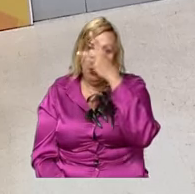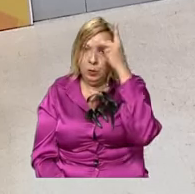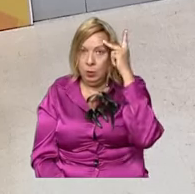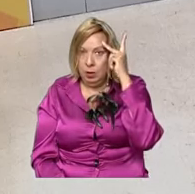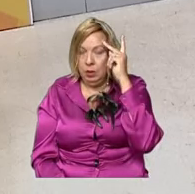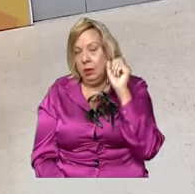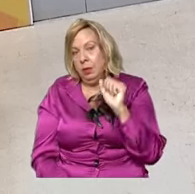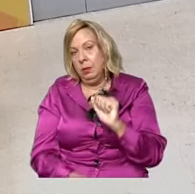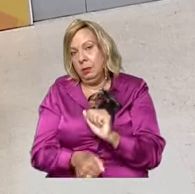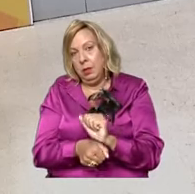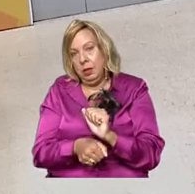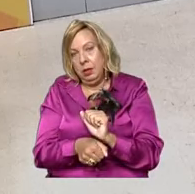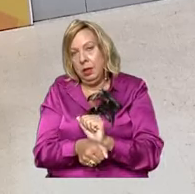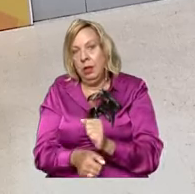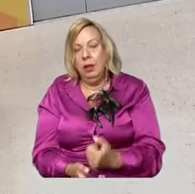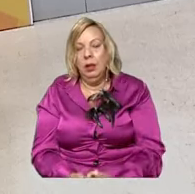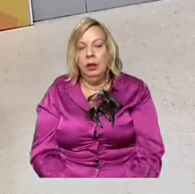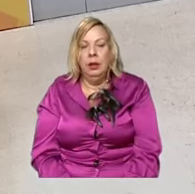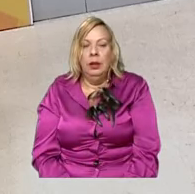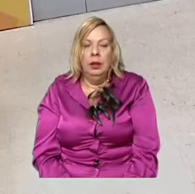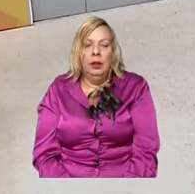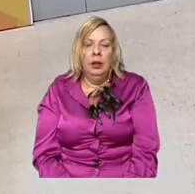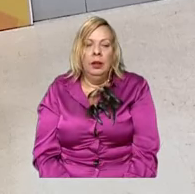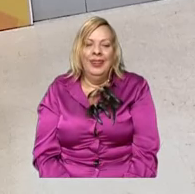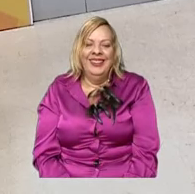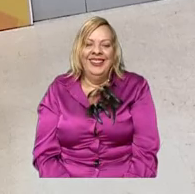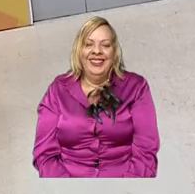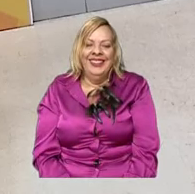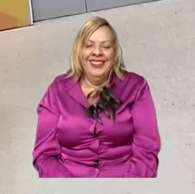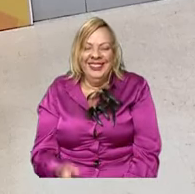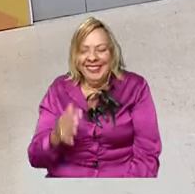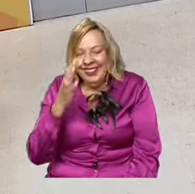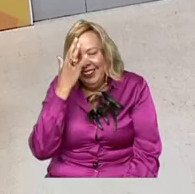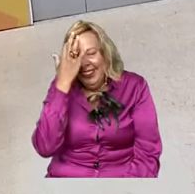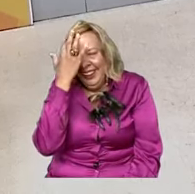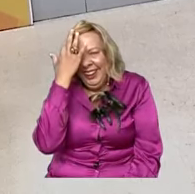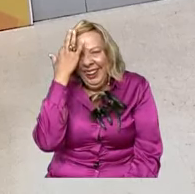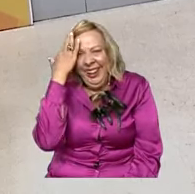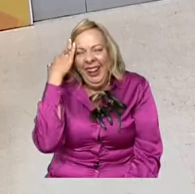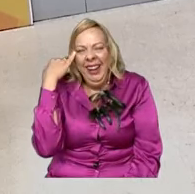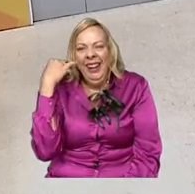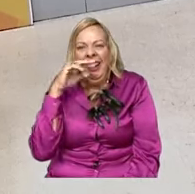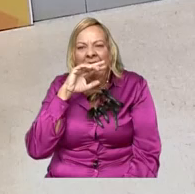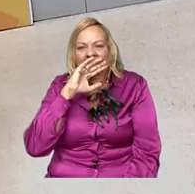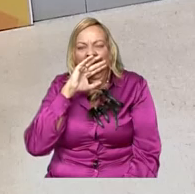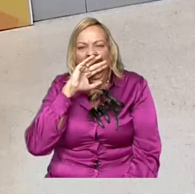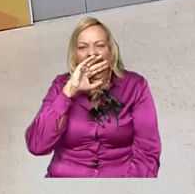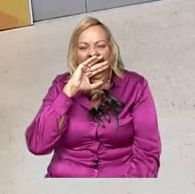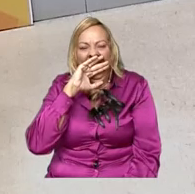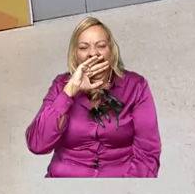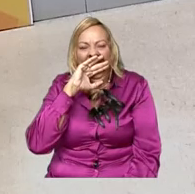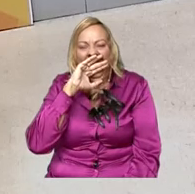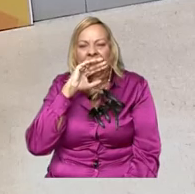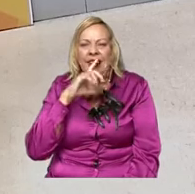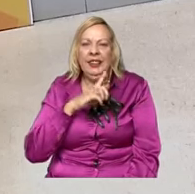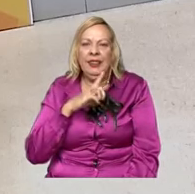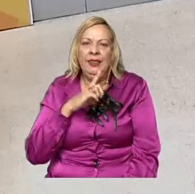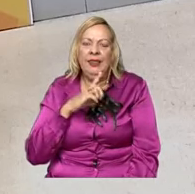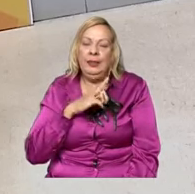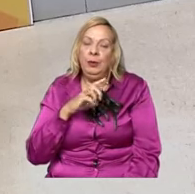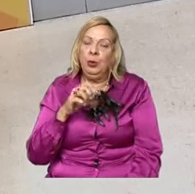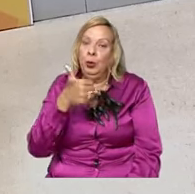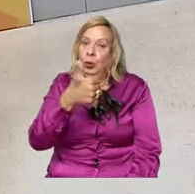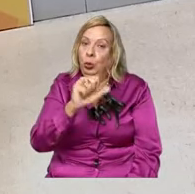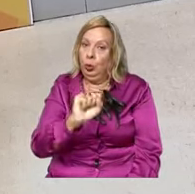dois. Três agora estão na expectativa, viu? Vambora então, tá na disputa. Será que é essa decisiva